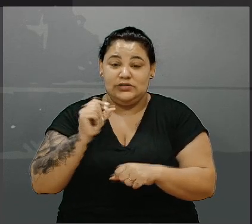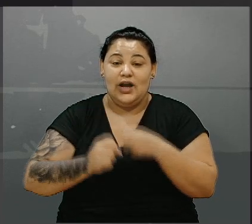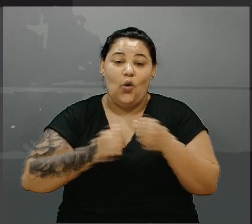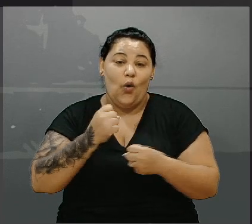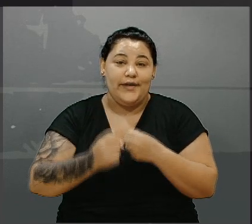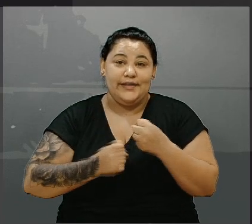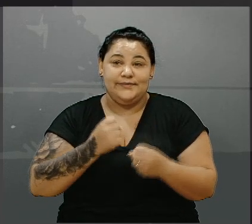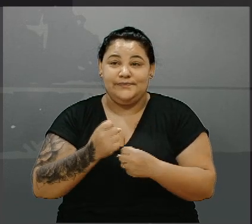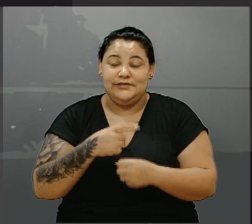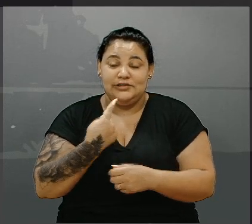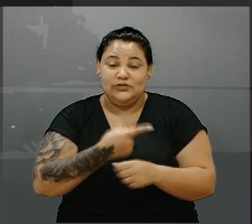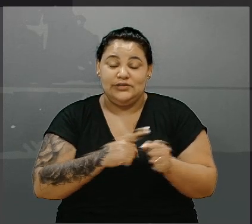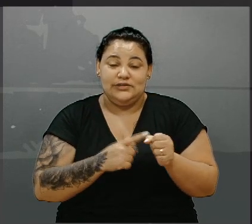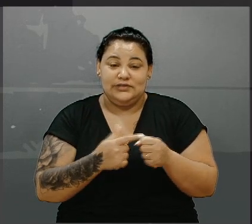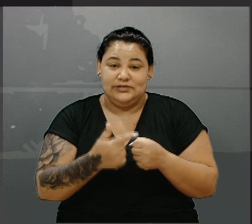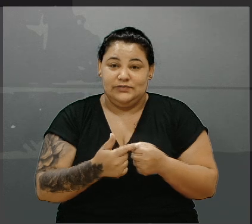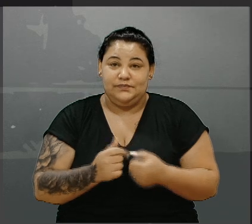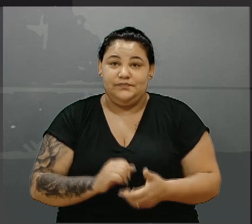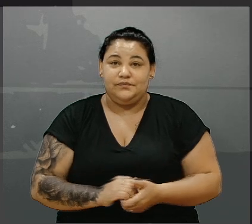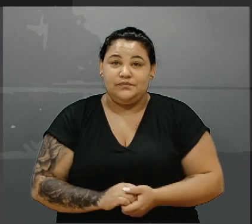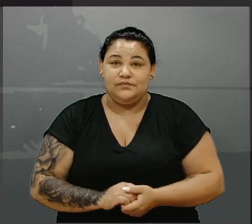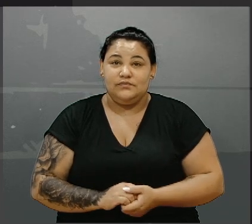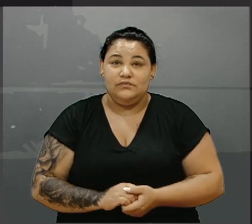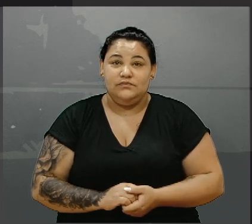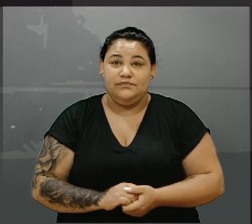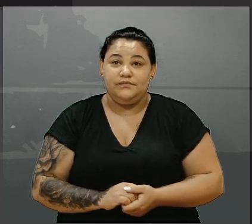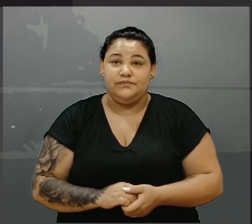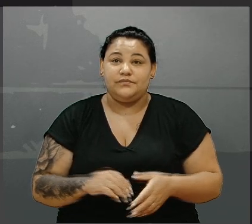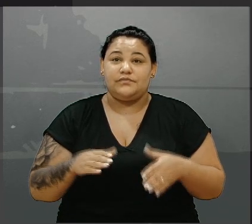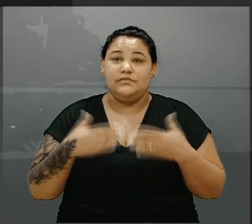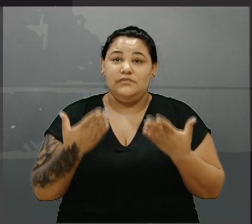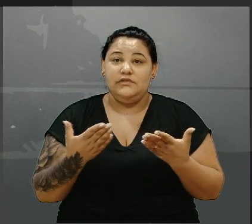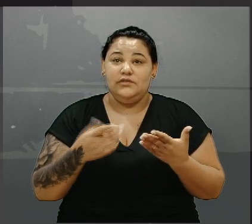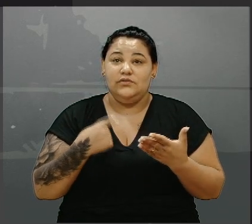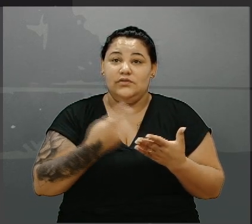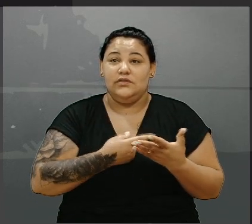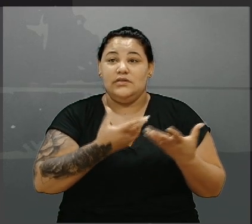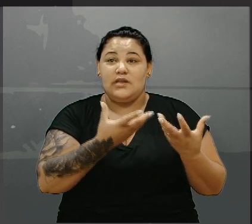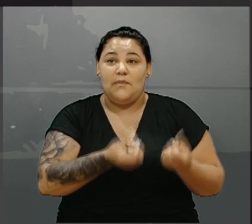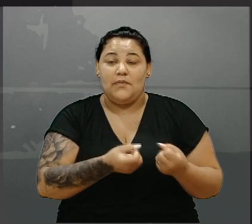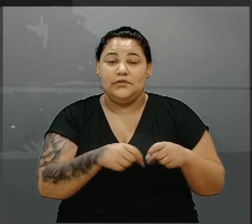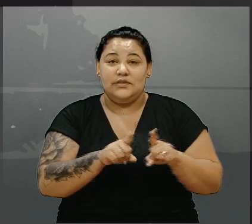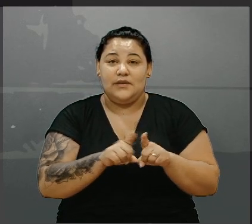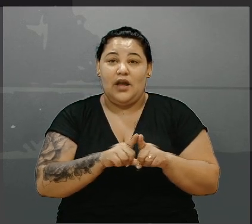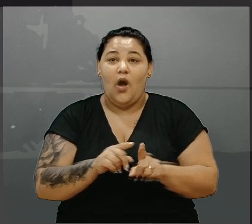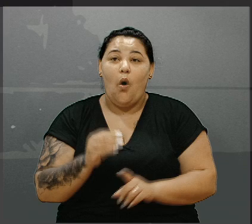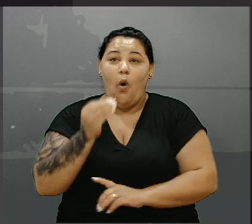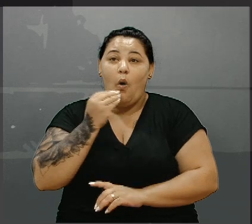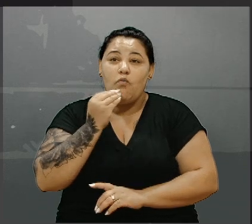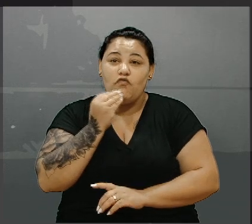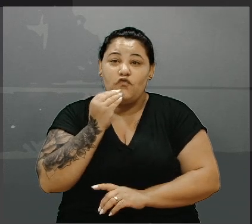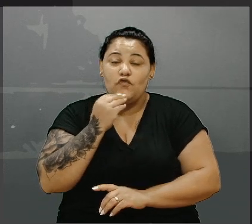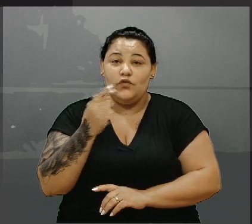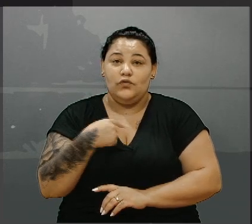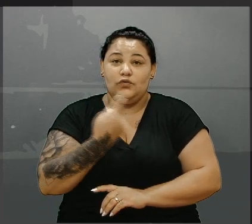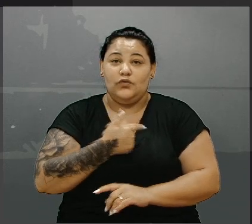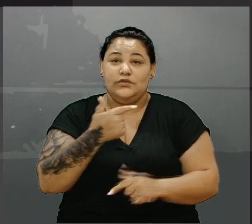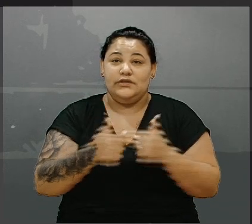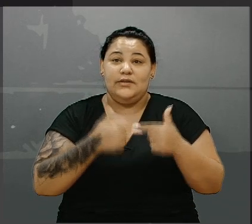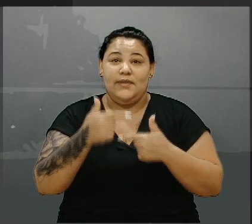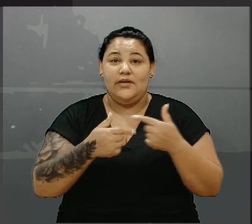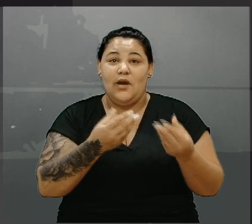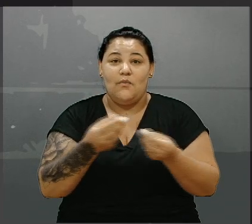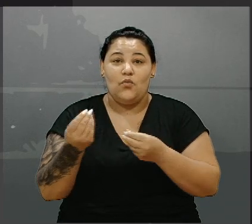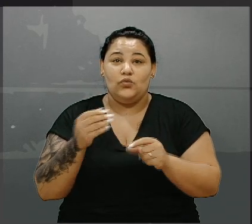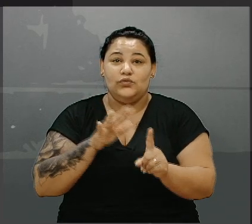rua na nossa cidade. E aí nós temos recebido também, por óbvio, e o nosso trabalho aqui é muito sob demanda, né, sobre também o